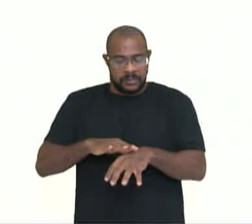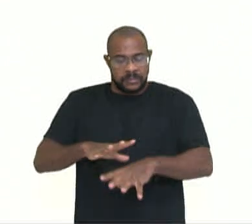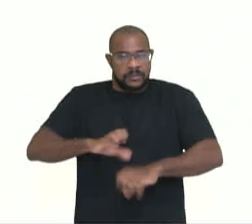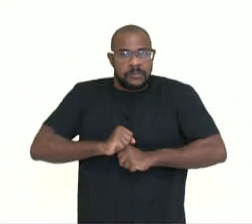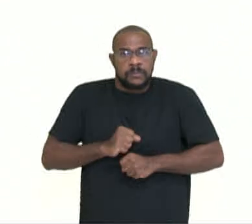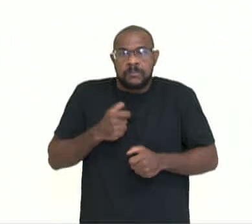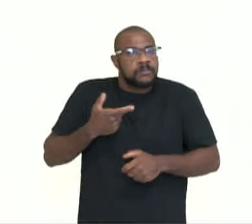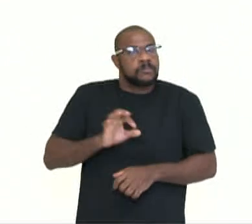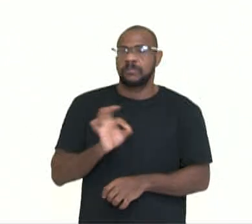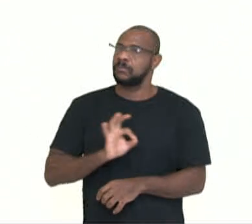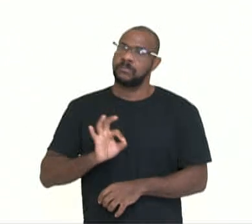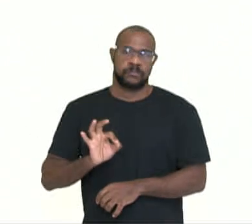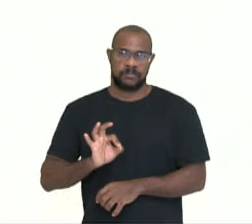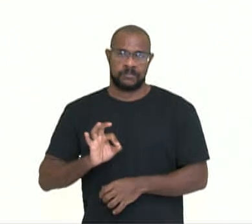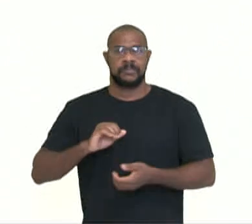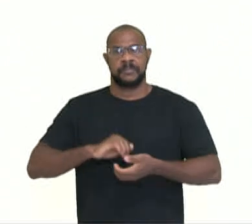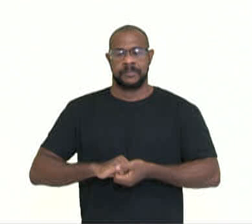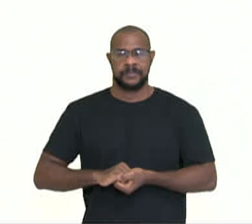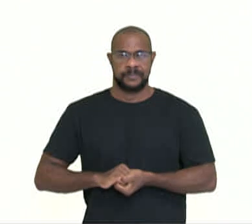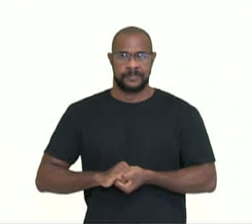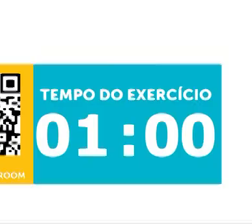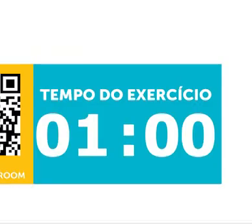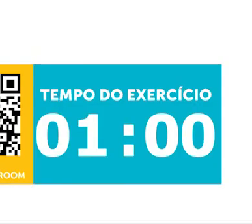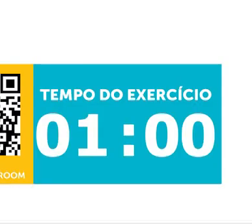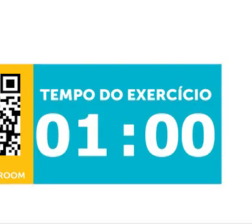Aedes aegypti.